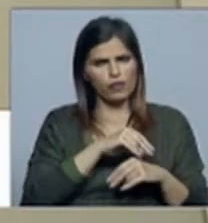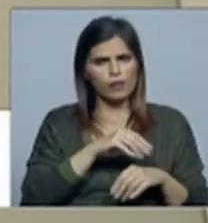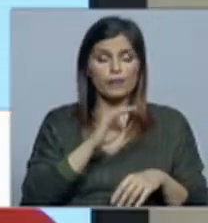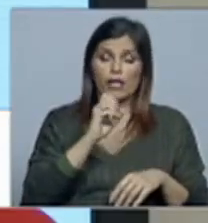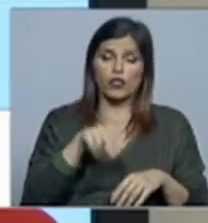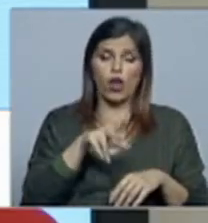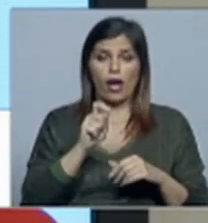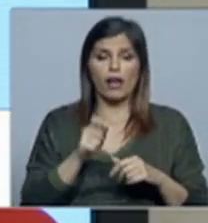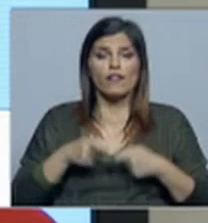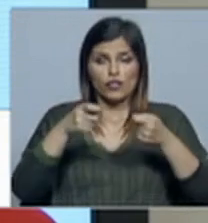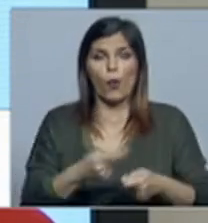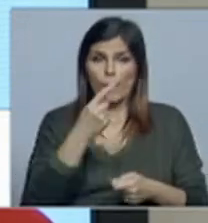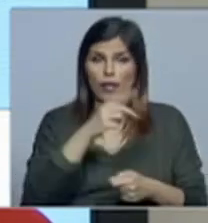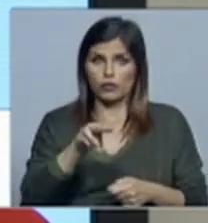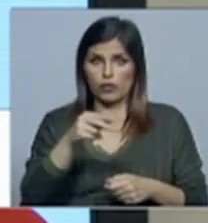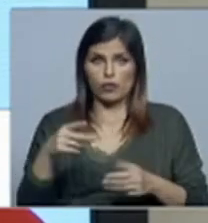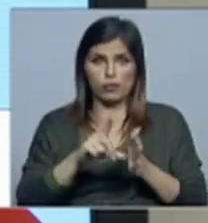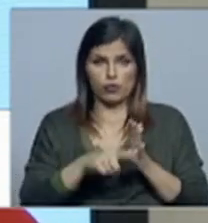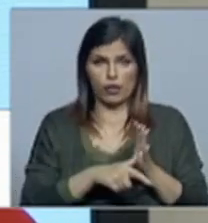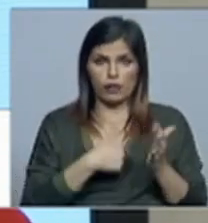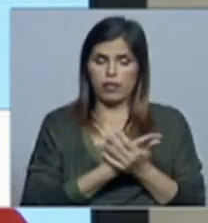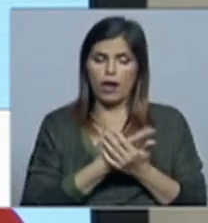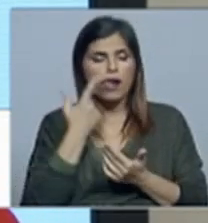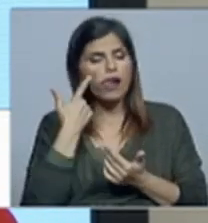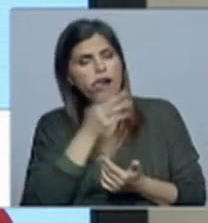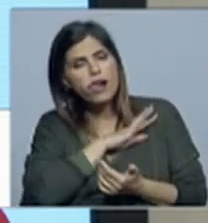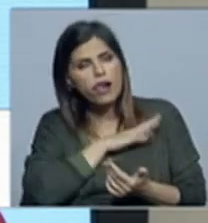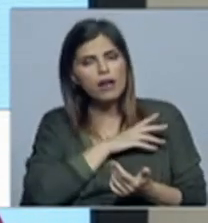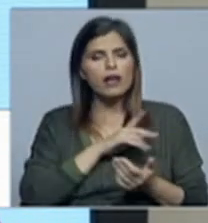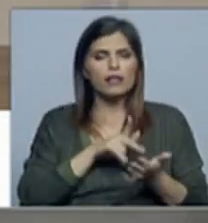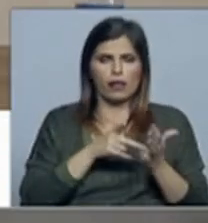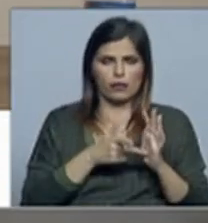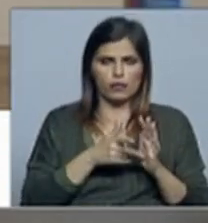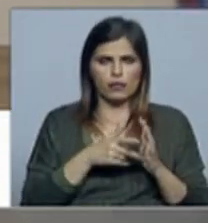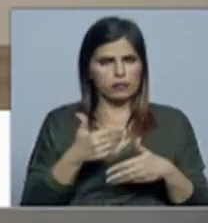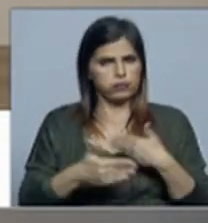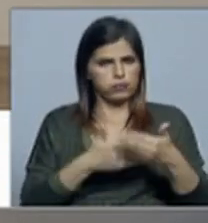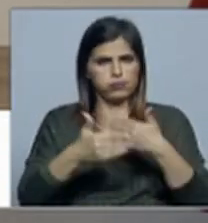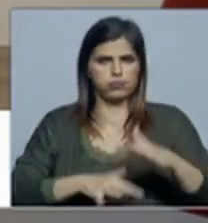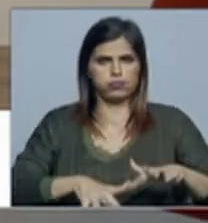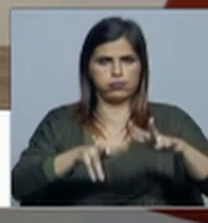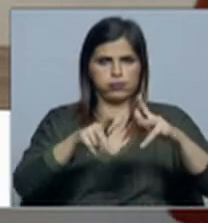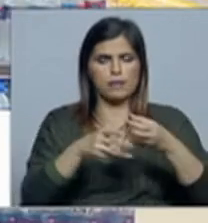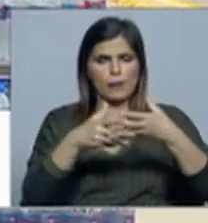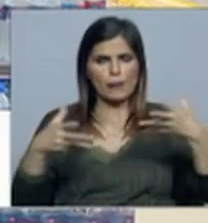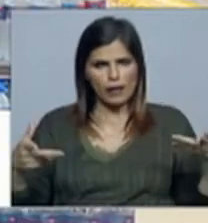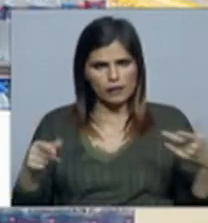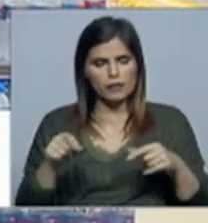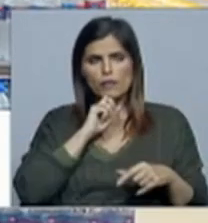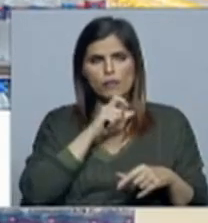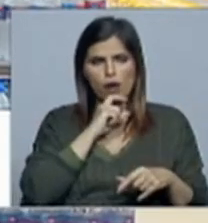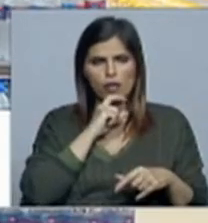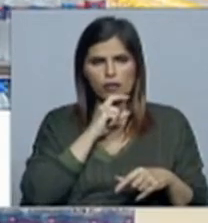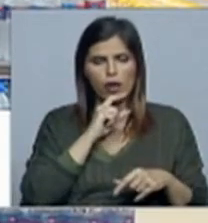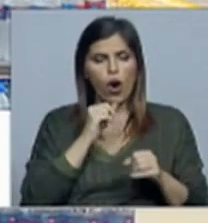investiu 1 milhão de euros neste projeto, que vai servir de laboratório para tornar a tecnologia madura. E alargava, efetivamente, pode ser em